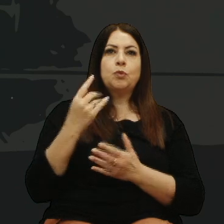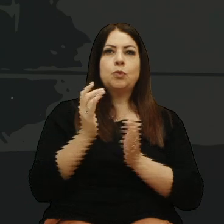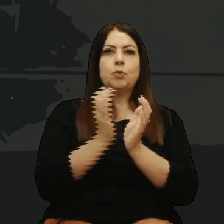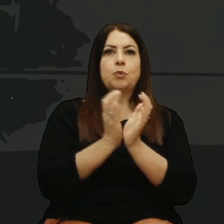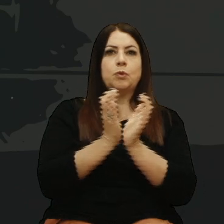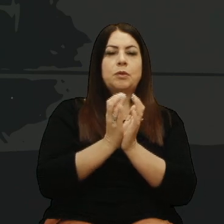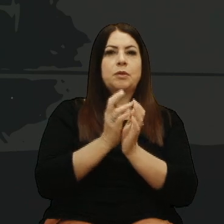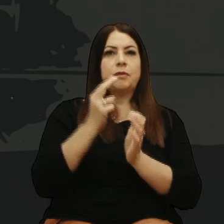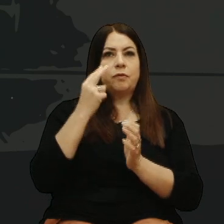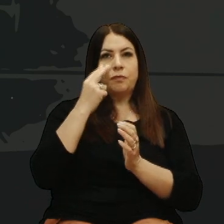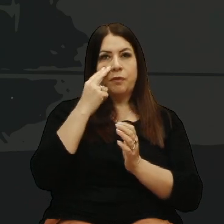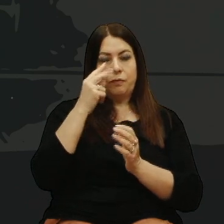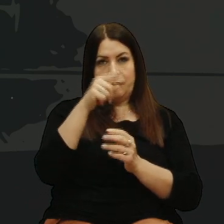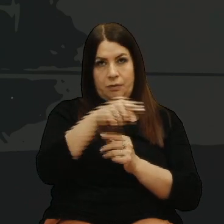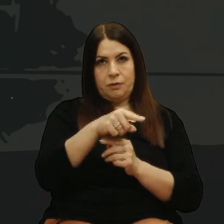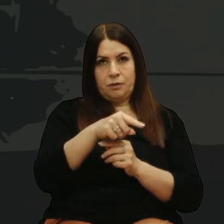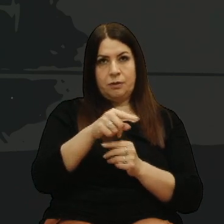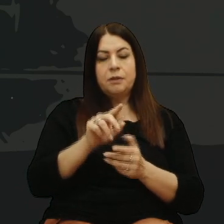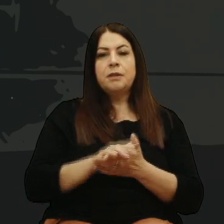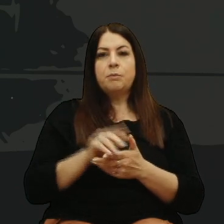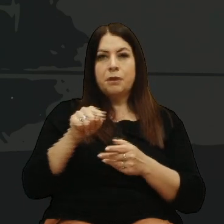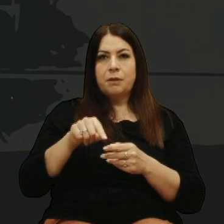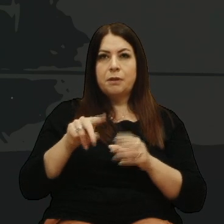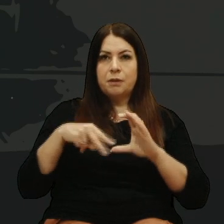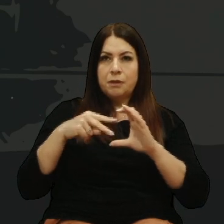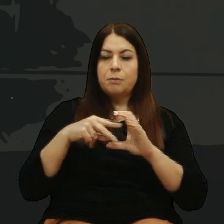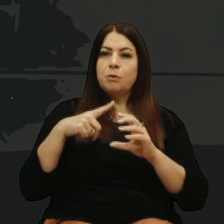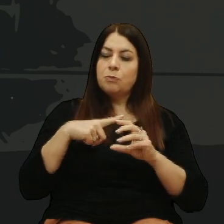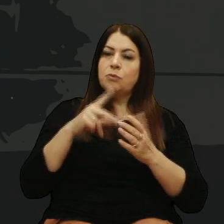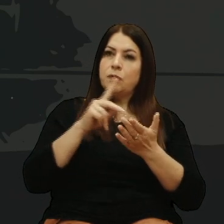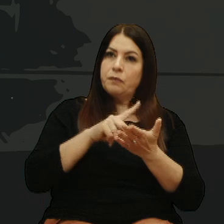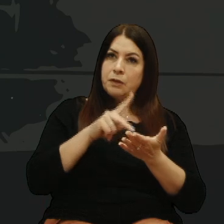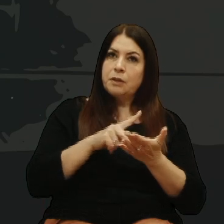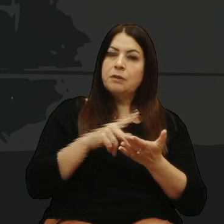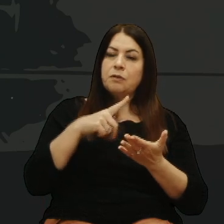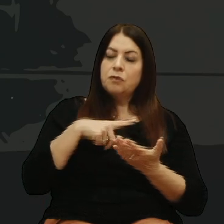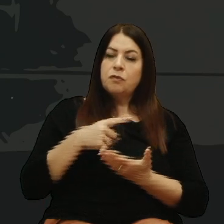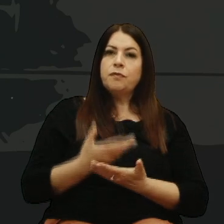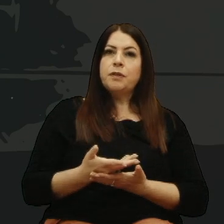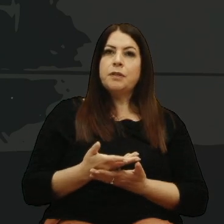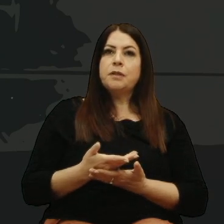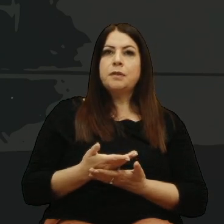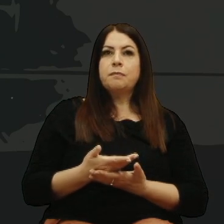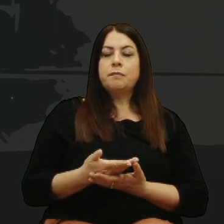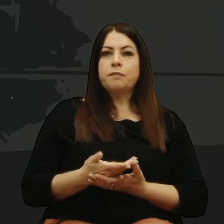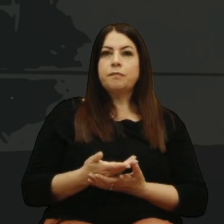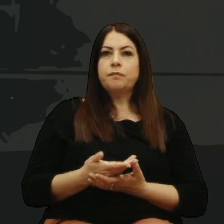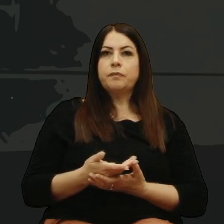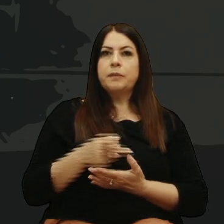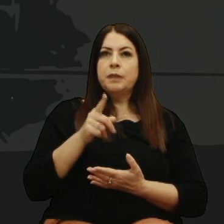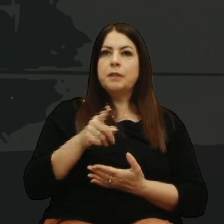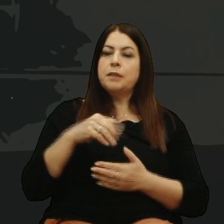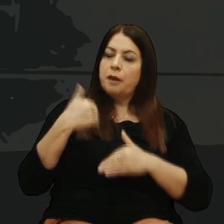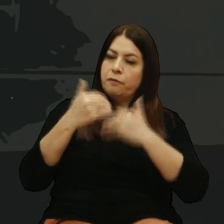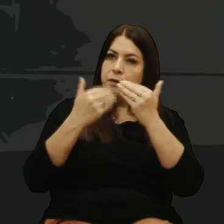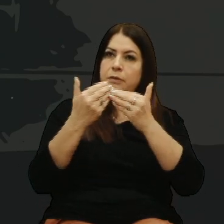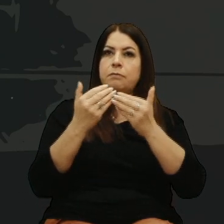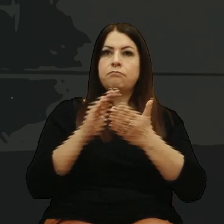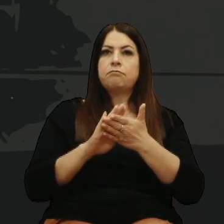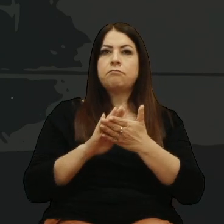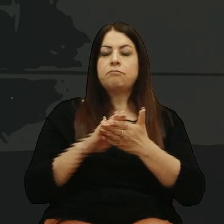vereador Fantinel aqui na Câmara de Vereadores, para que, de fato, ocorresse esse avanço